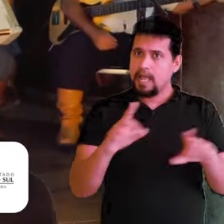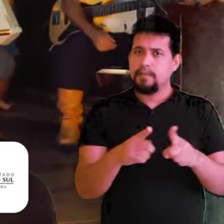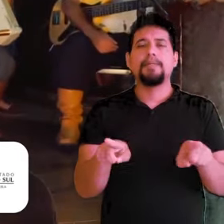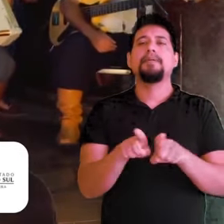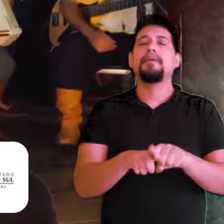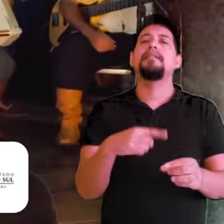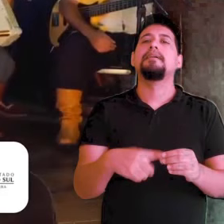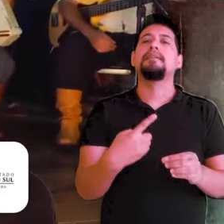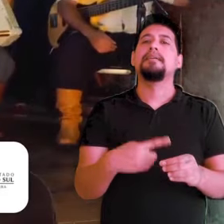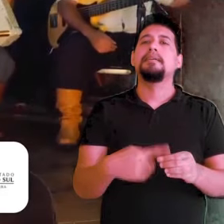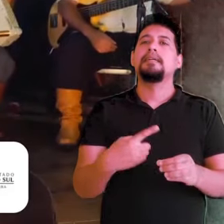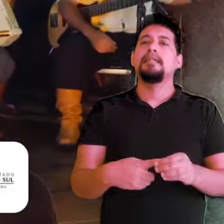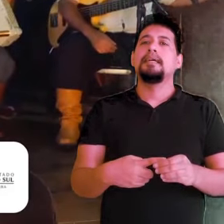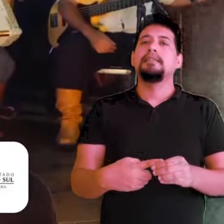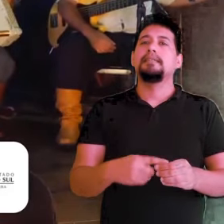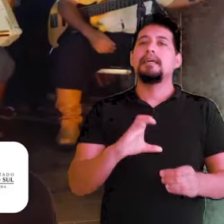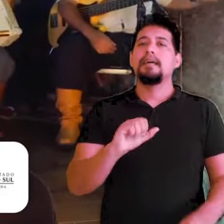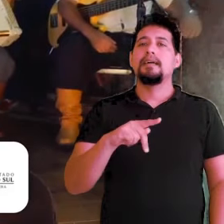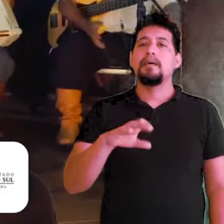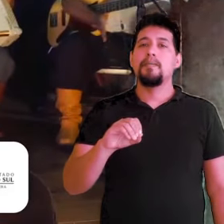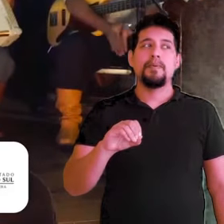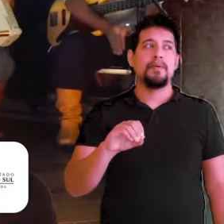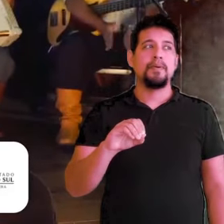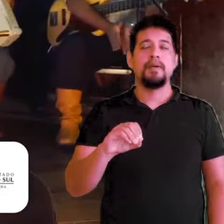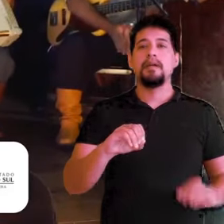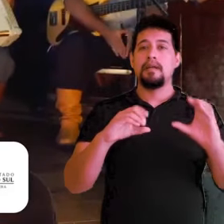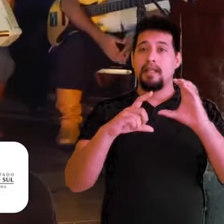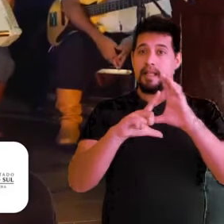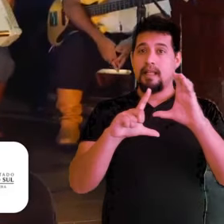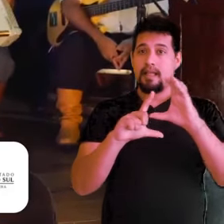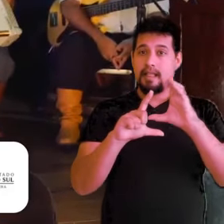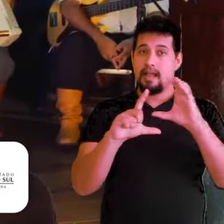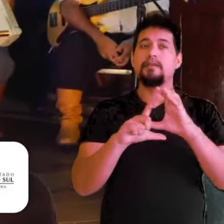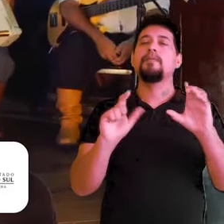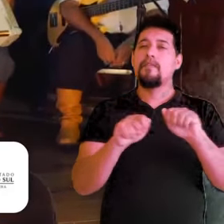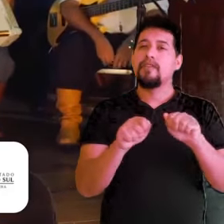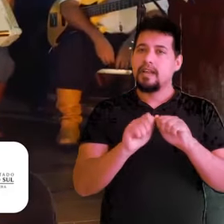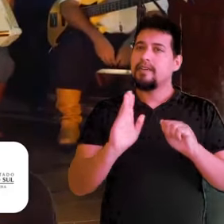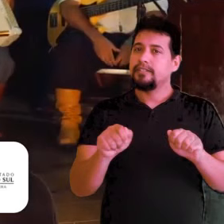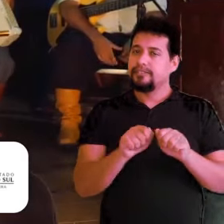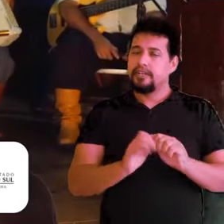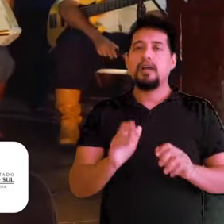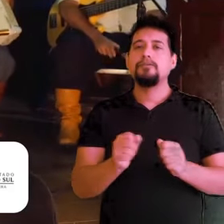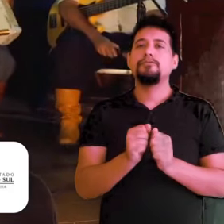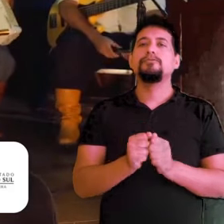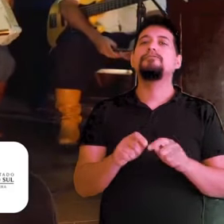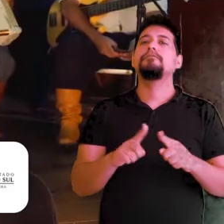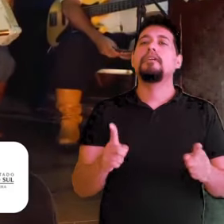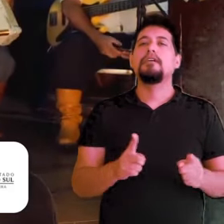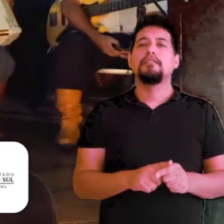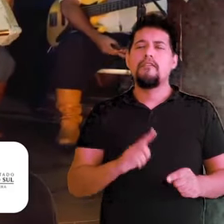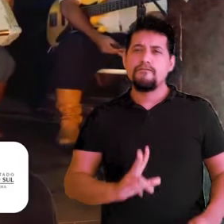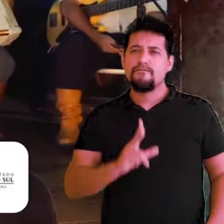comigo, o grande Adão Brás, lá de Campo Largo, no estado do Paraná. Foi aqui a primeira música que ele escreveu, que foi gravada aqui no Chiquitê